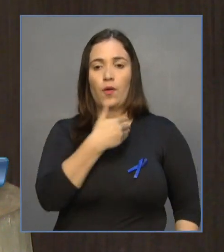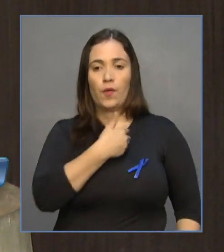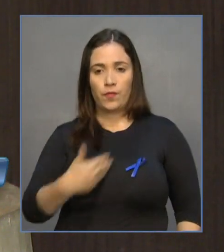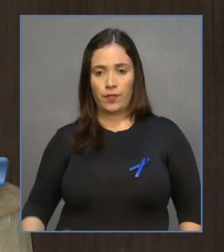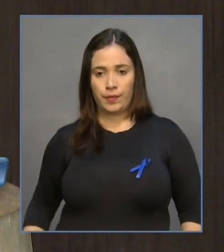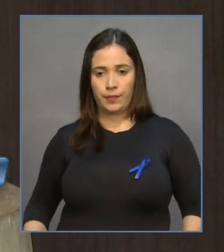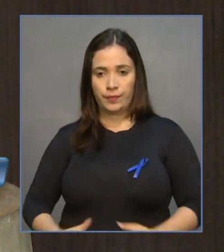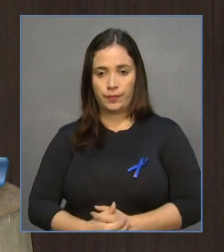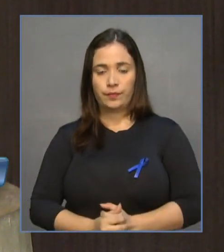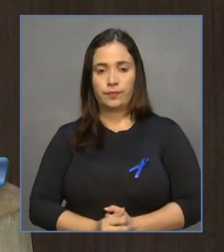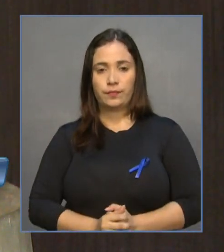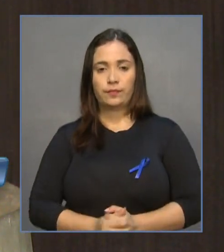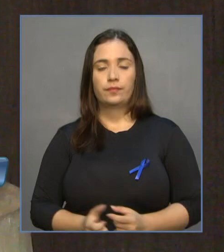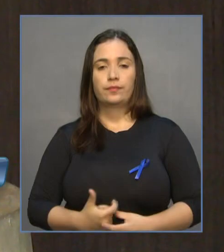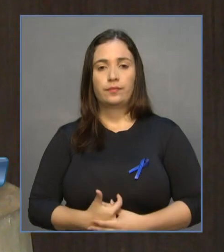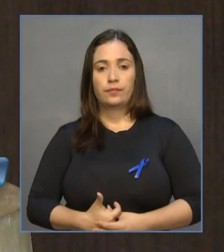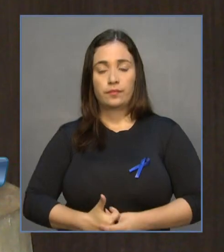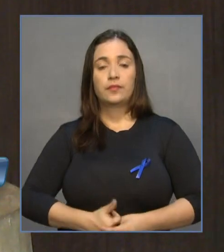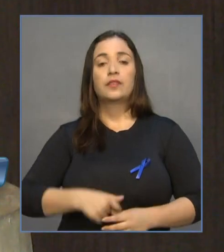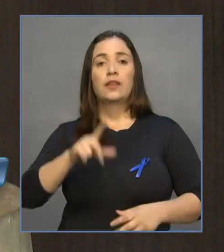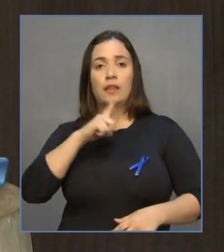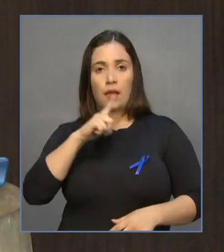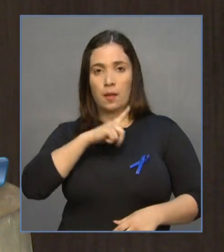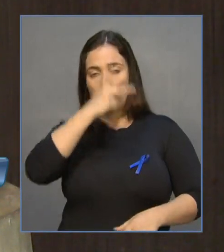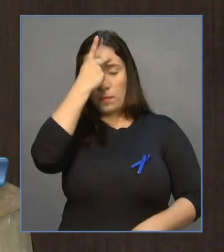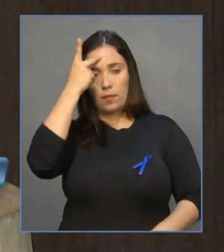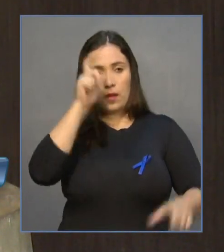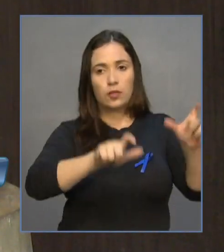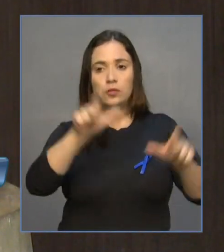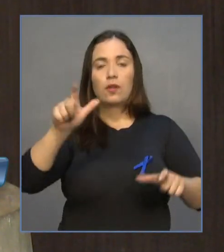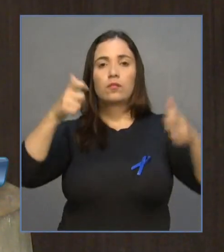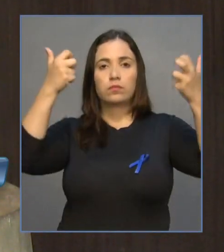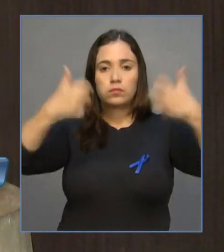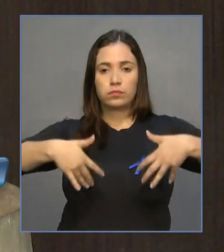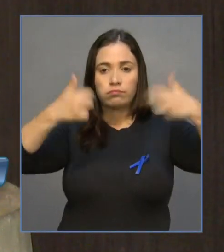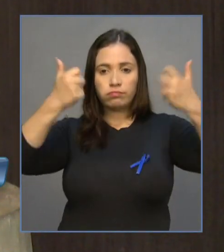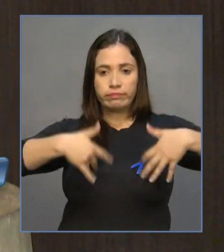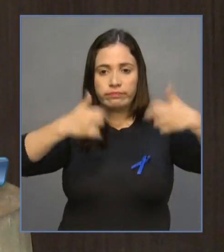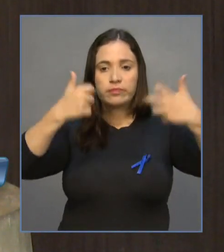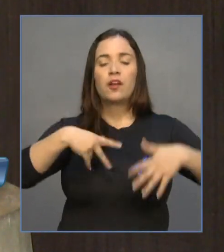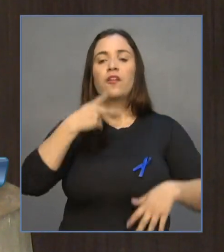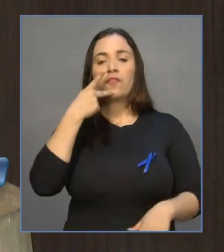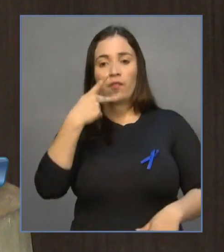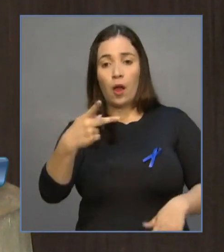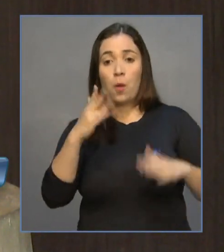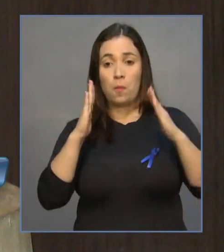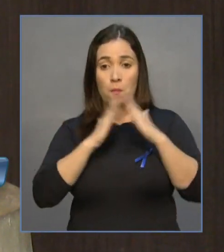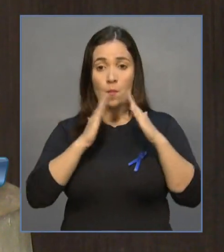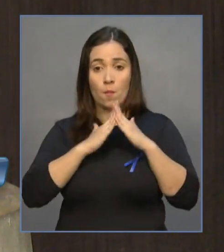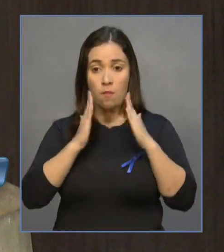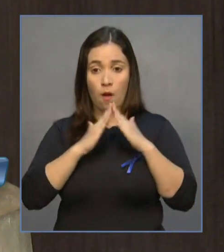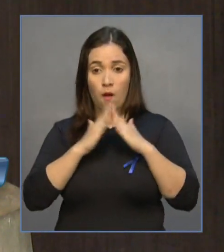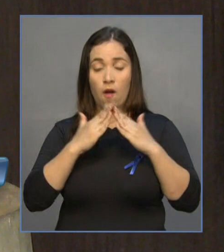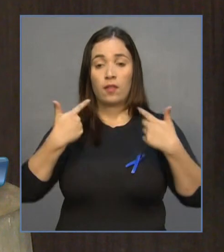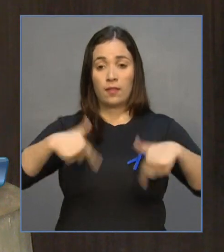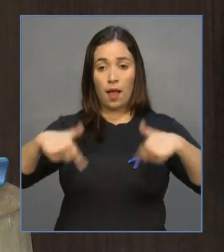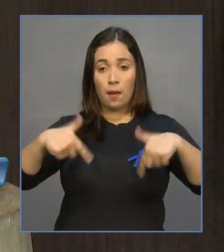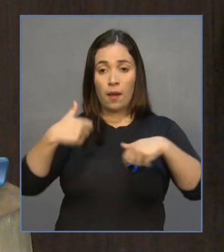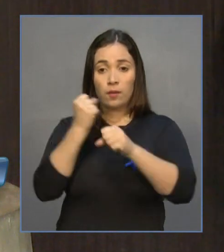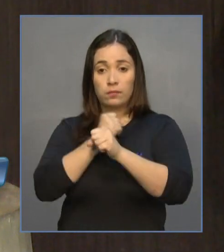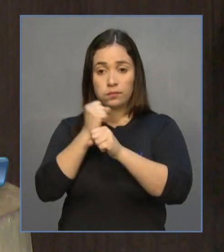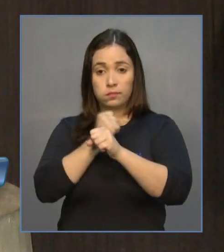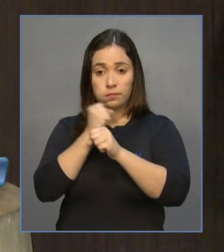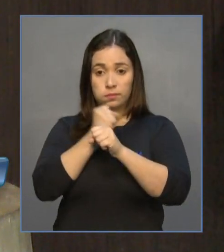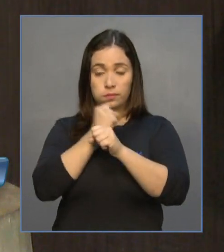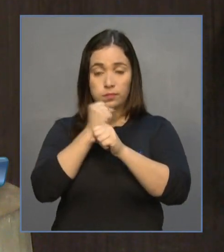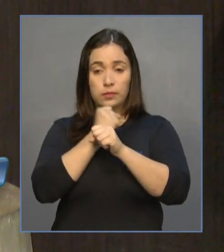Vários relatos dão conta de que as pessoas estão sendo tratadas como... As pessoas que lá vivem e trabalham há décadas